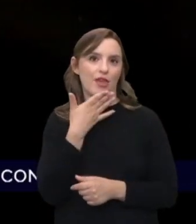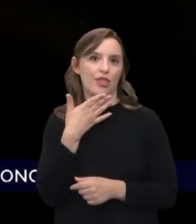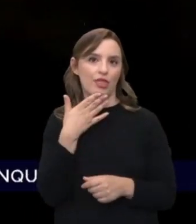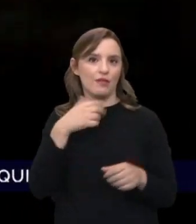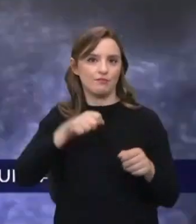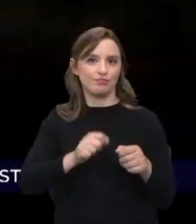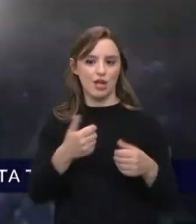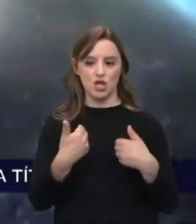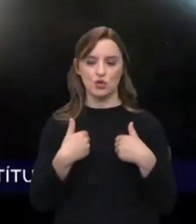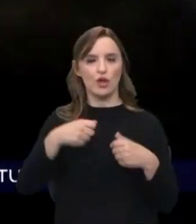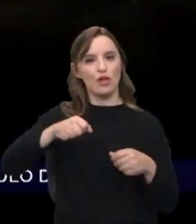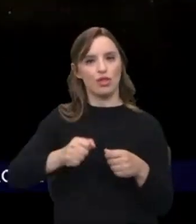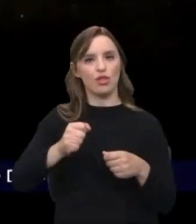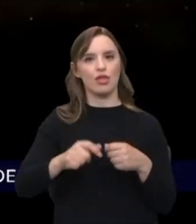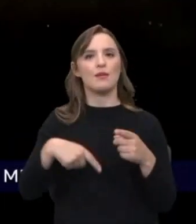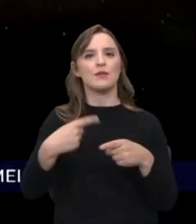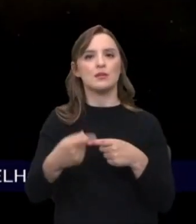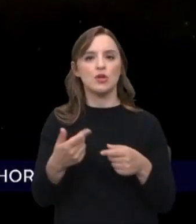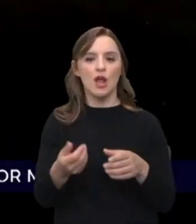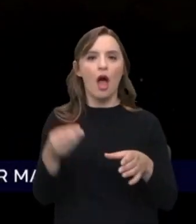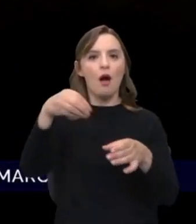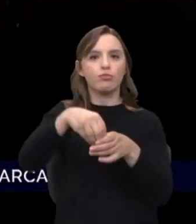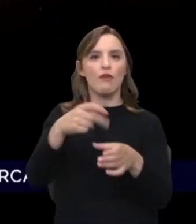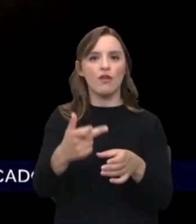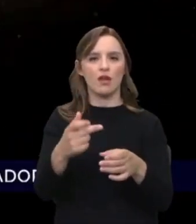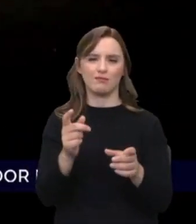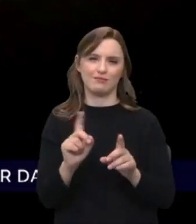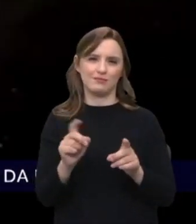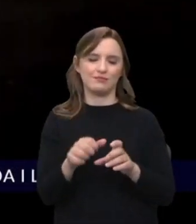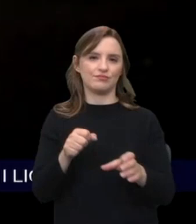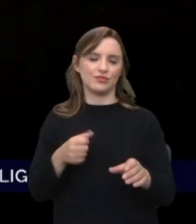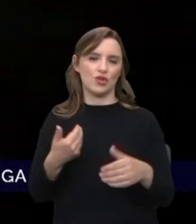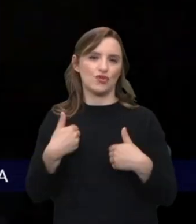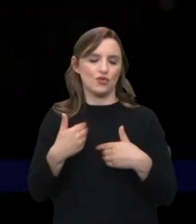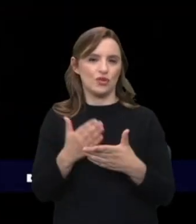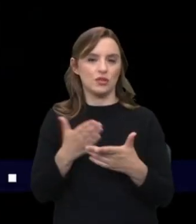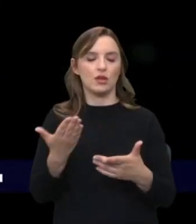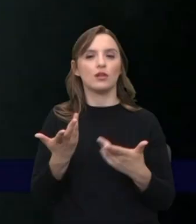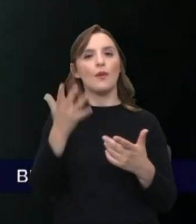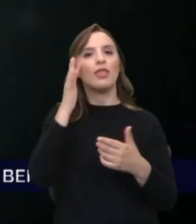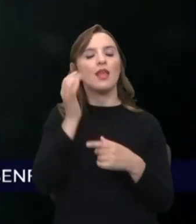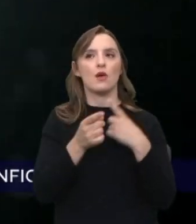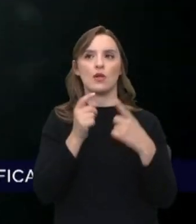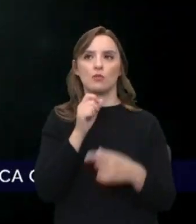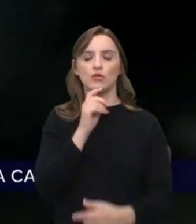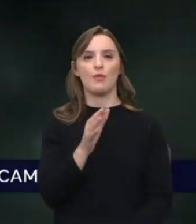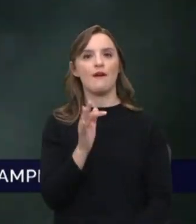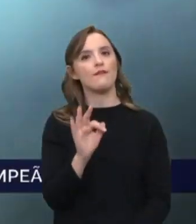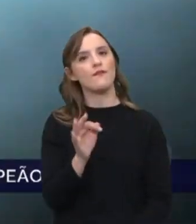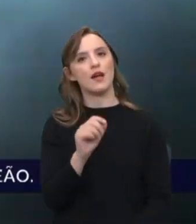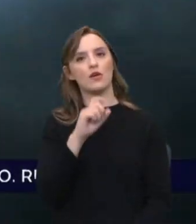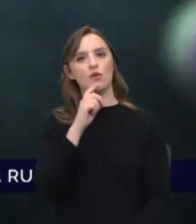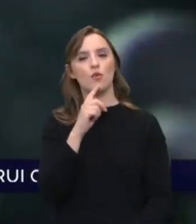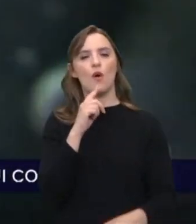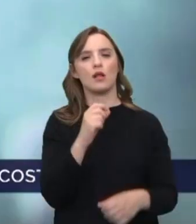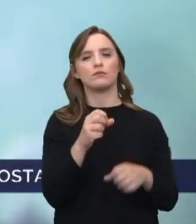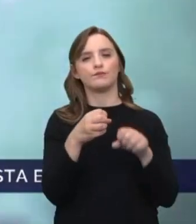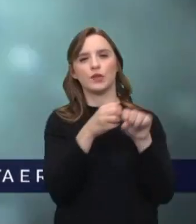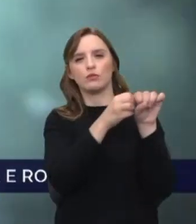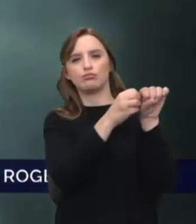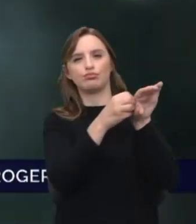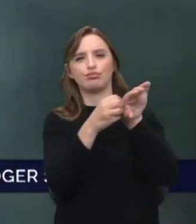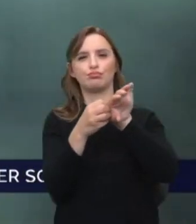a construir. E esta teoria, esta nova ideia, diz que, então, se calhar o ferro de meteoritos, o ferro